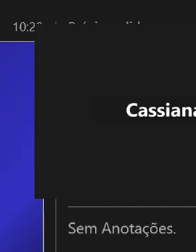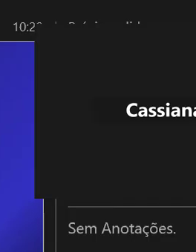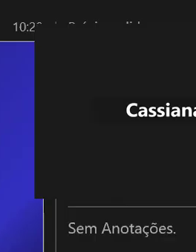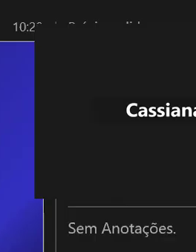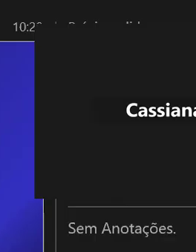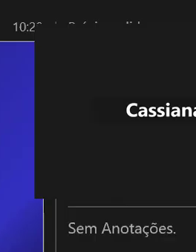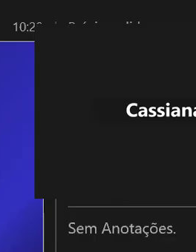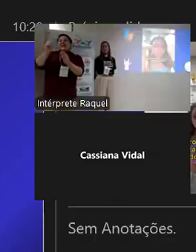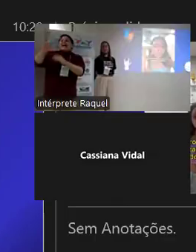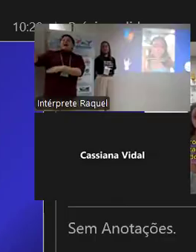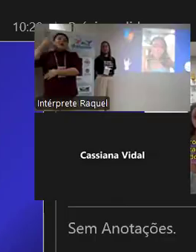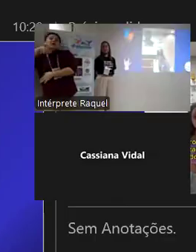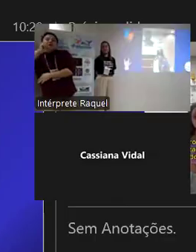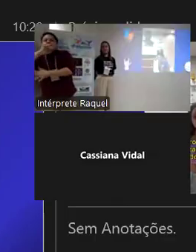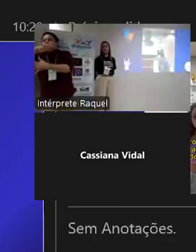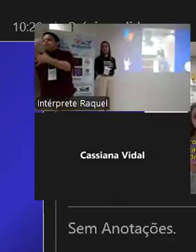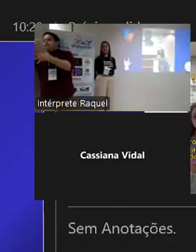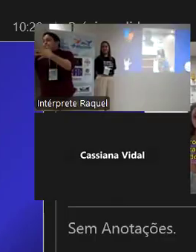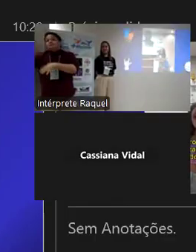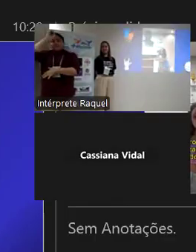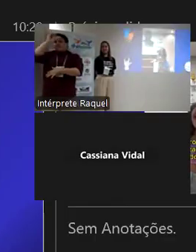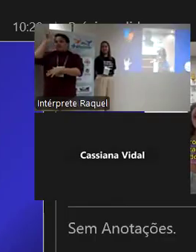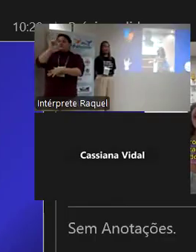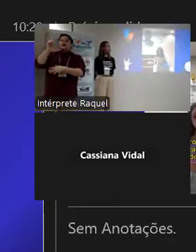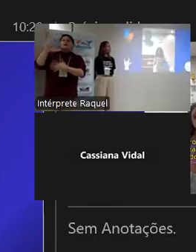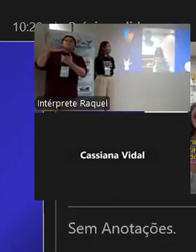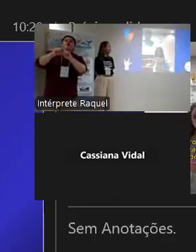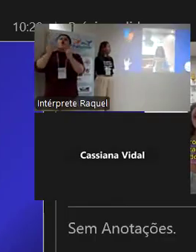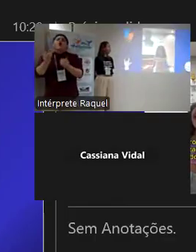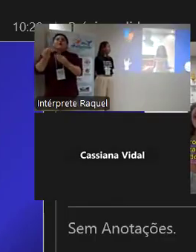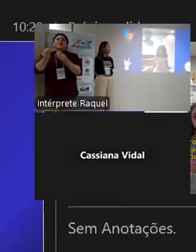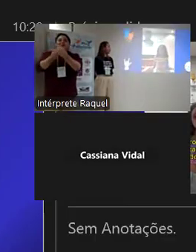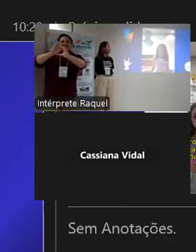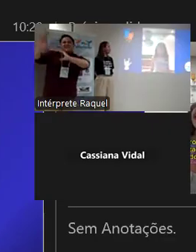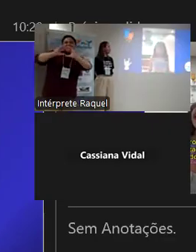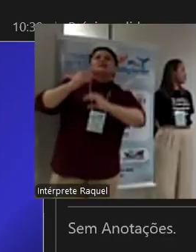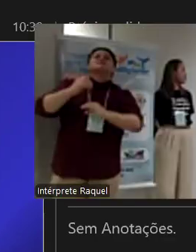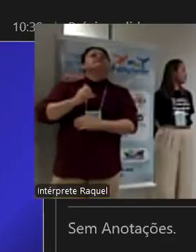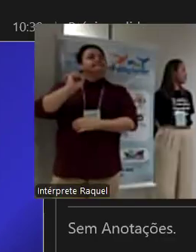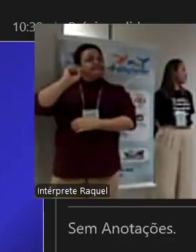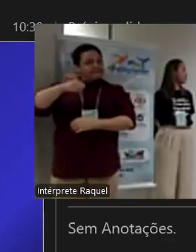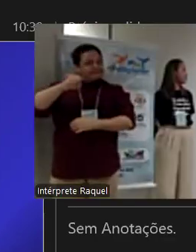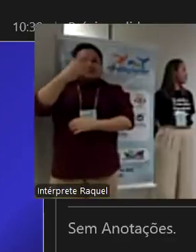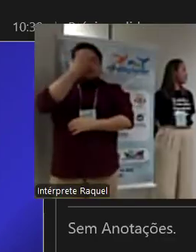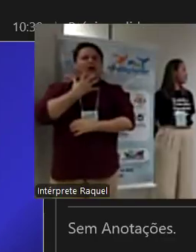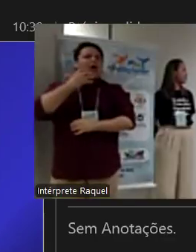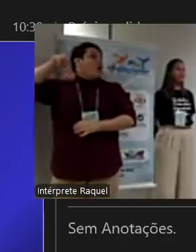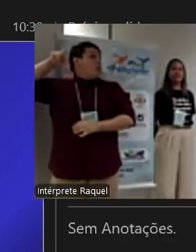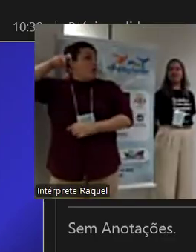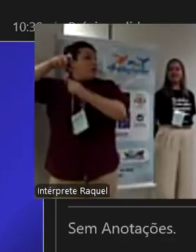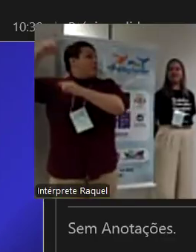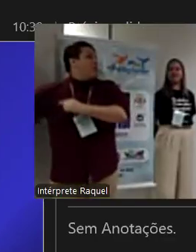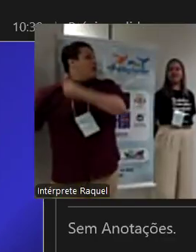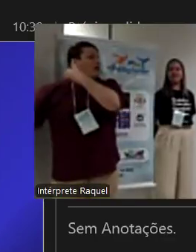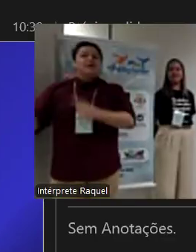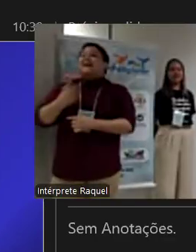ela sabermos Libras. Eu sou filha de uma mãe surda. E é claro que eu fico com raiva quando ela não tá de aparelho, eu não consigo gritar